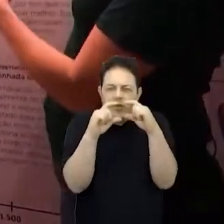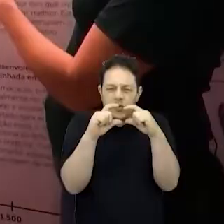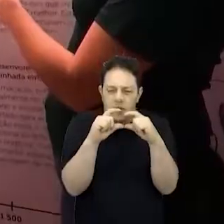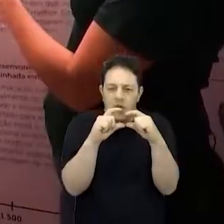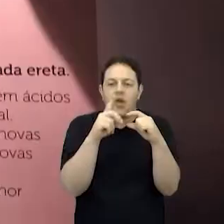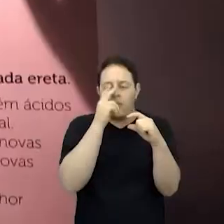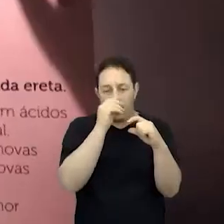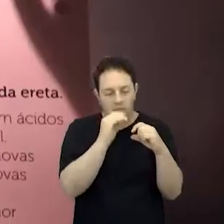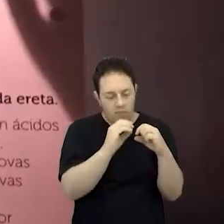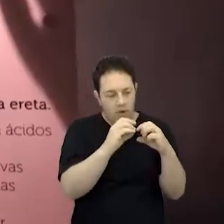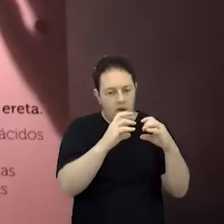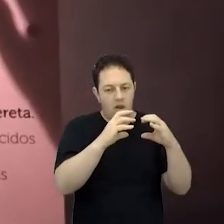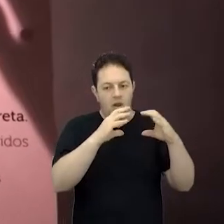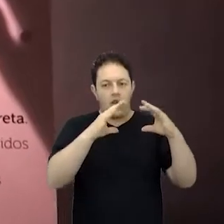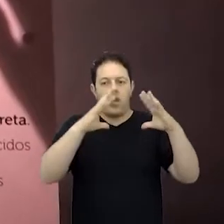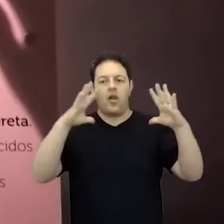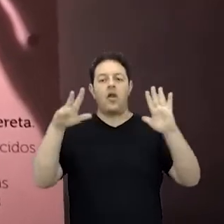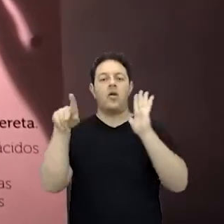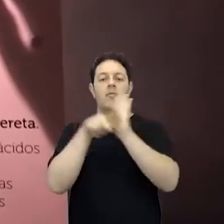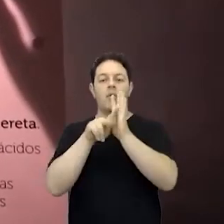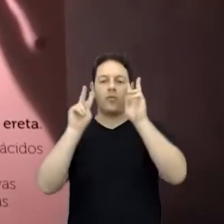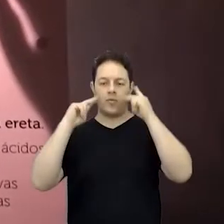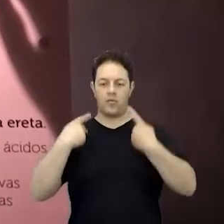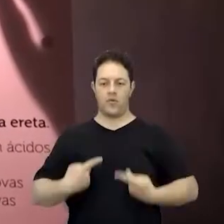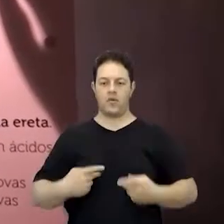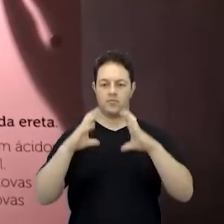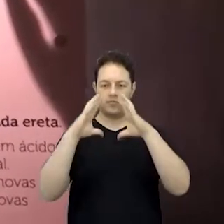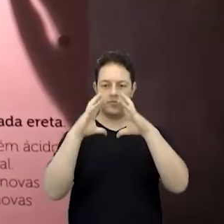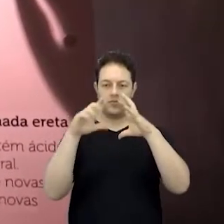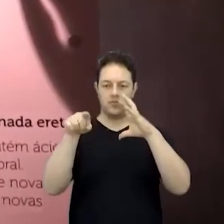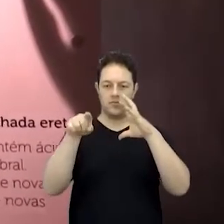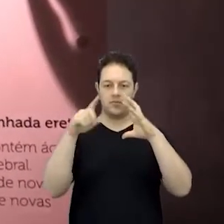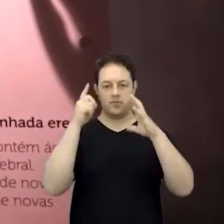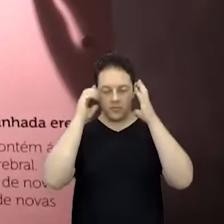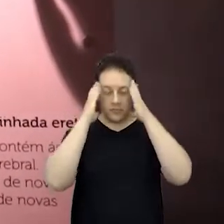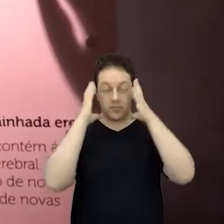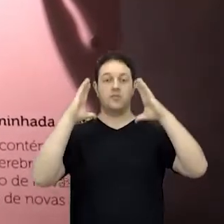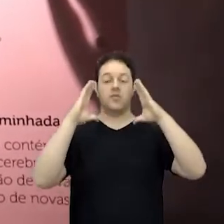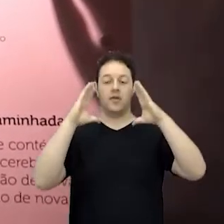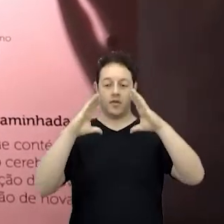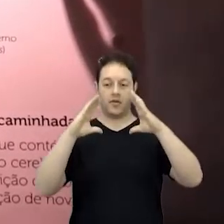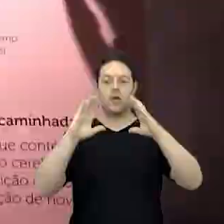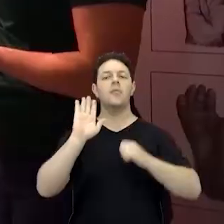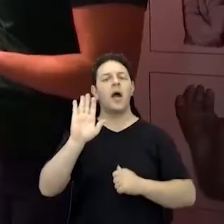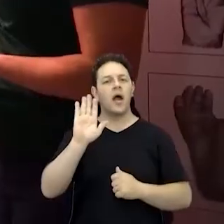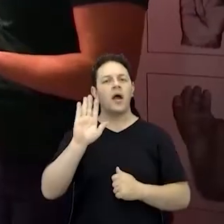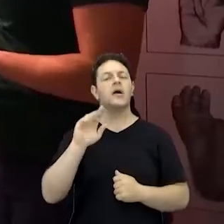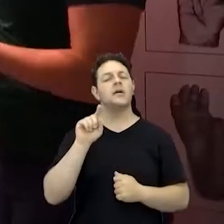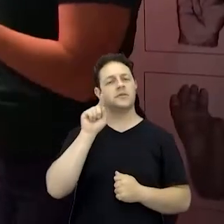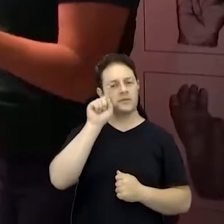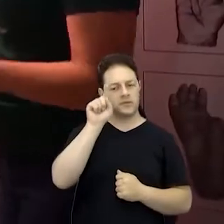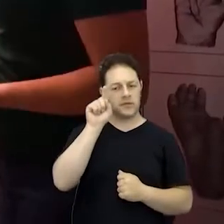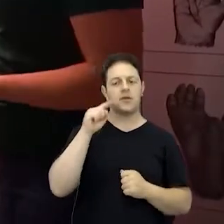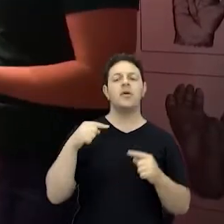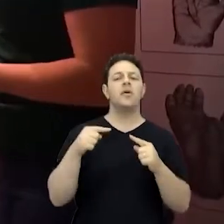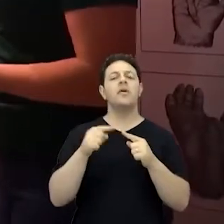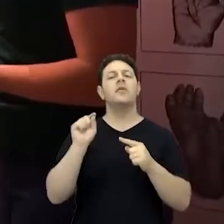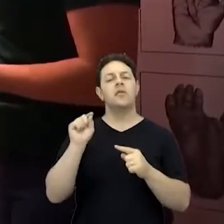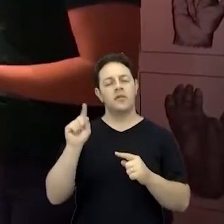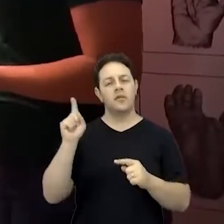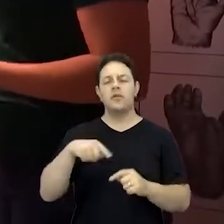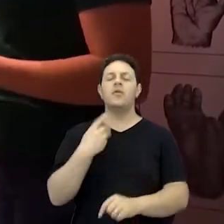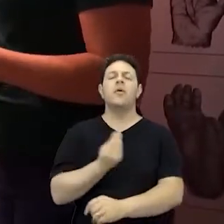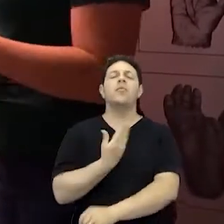pequenininha ela tá chegando a nossa aqui em cima que já é bem maior é isso tem muita influência no comportamento